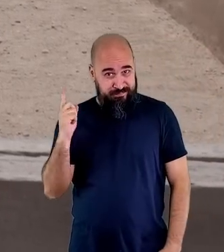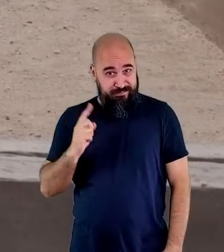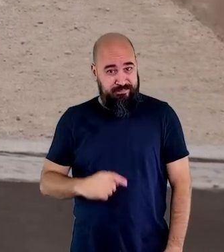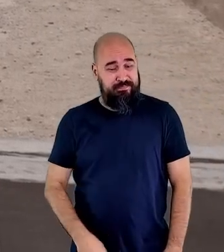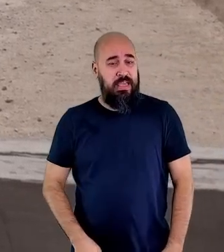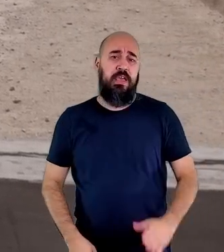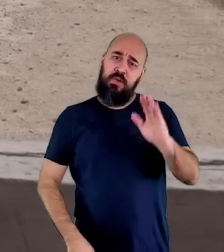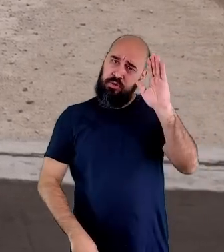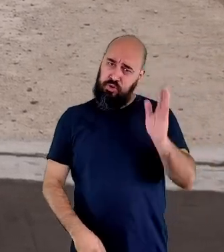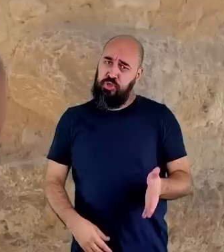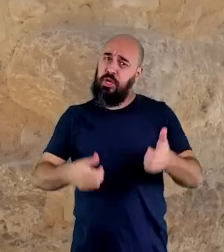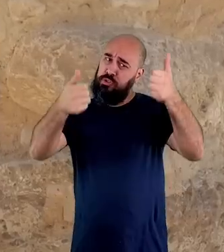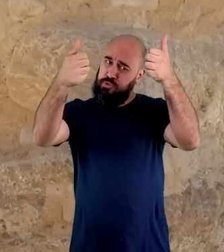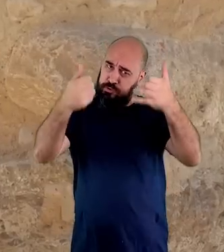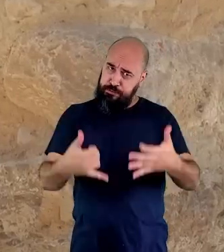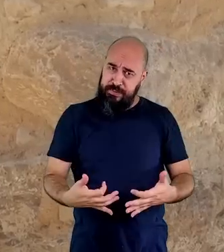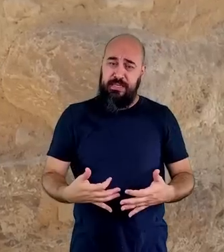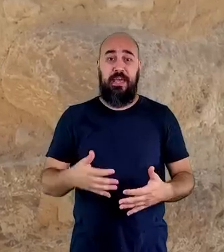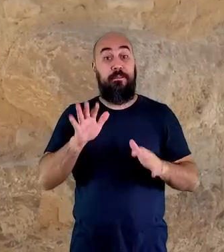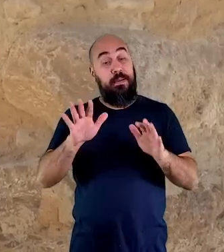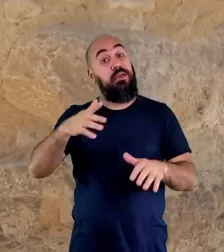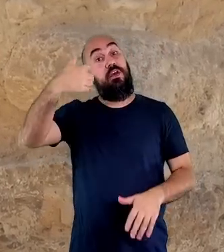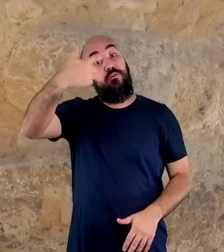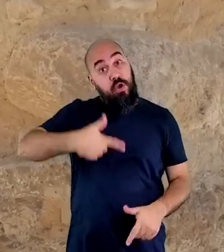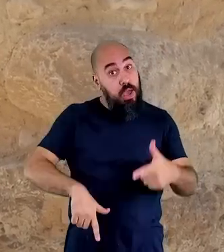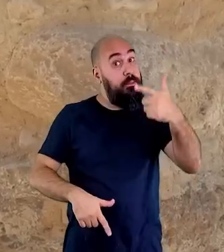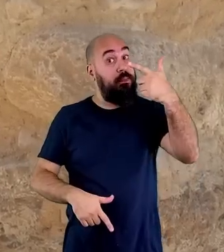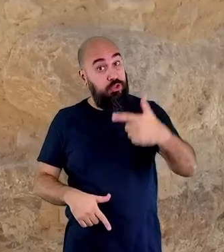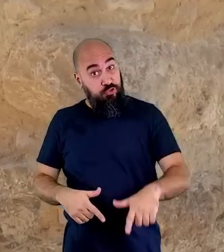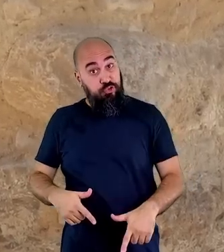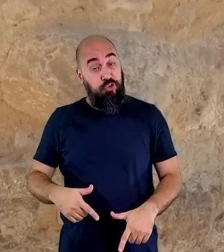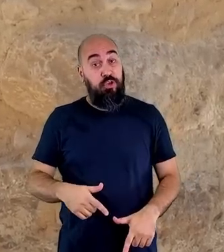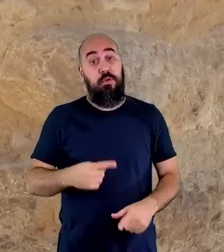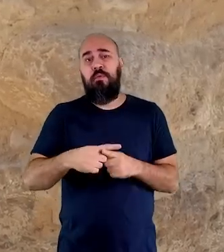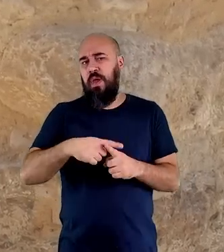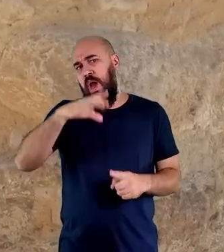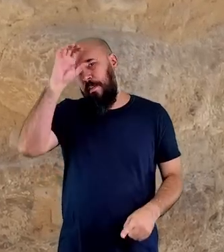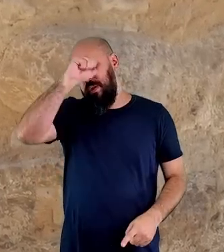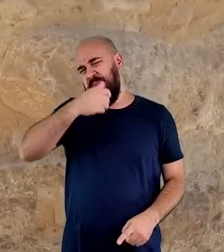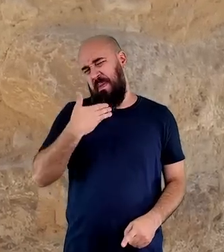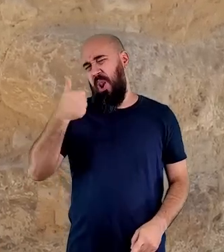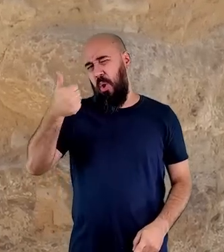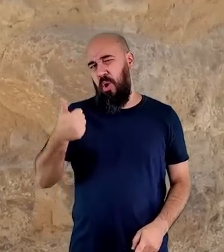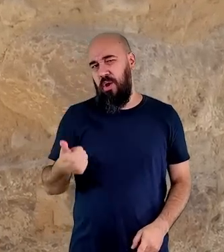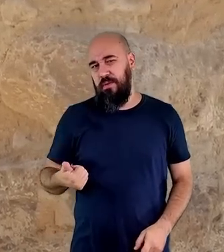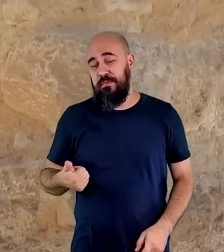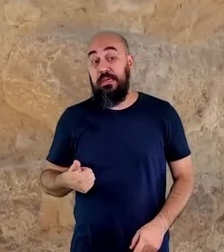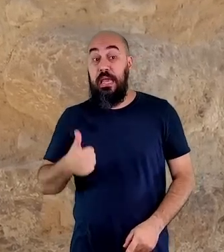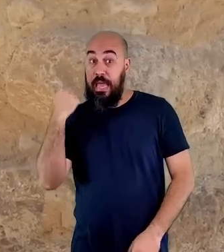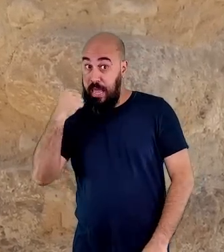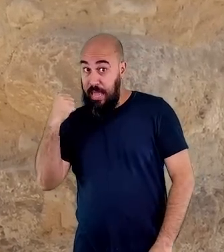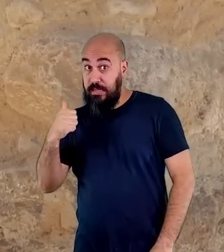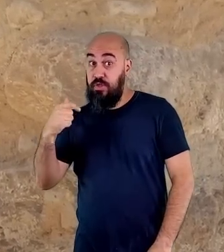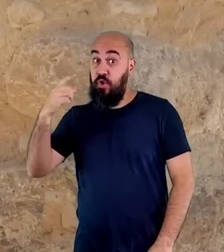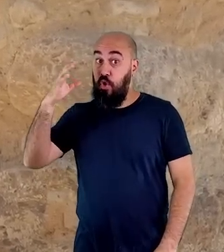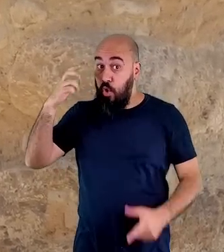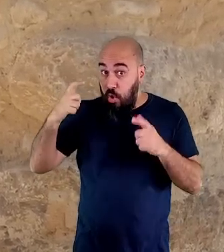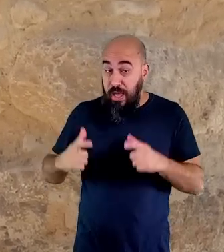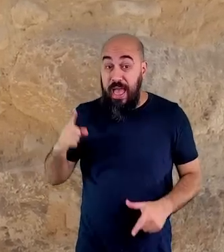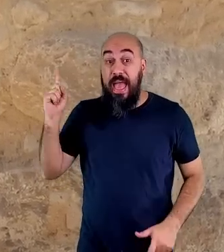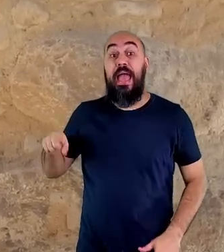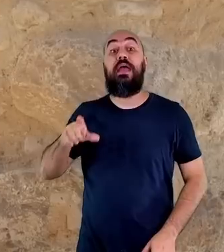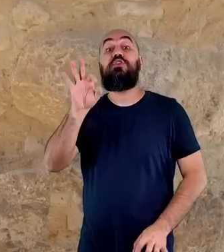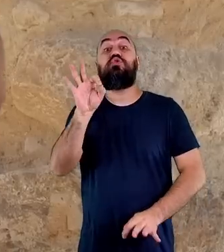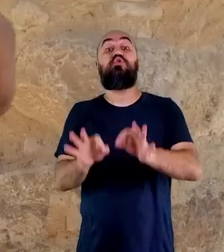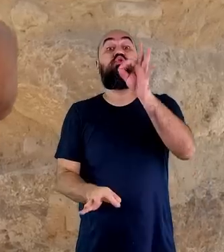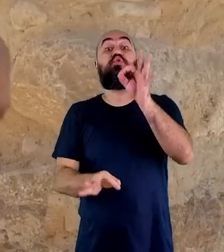como repetição também é aprendizado, vamos falar mais uma vez. Nesses lugares aqui é onde aconteciam os